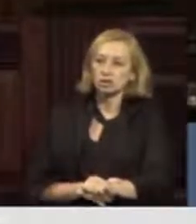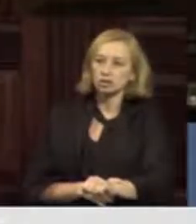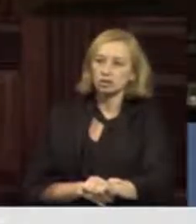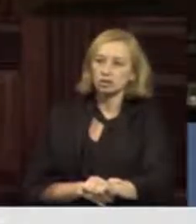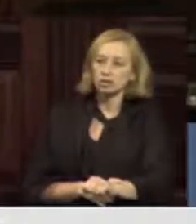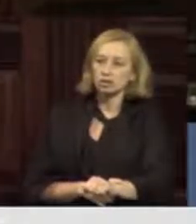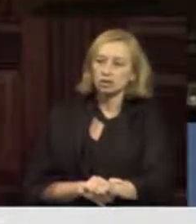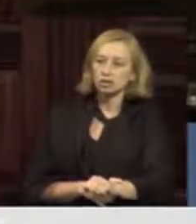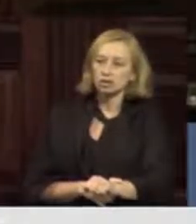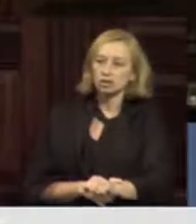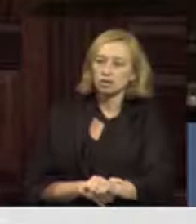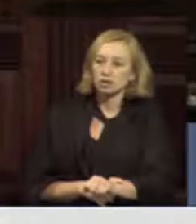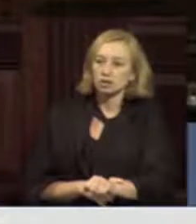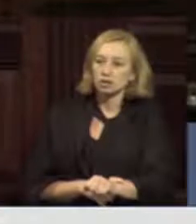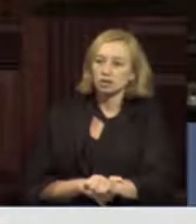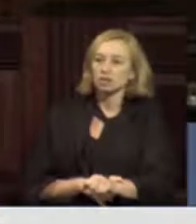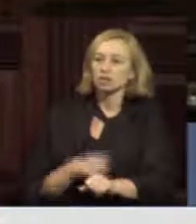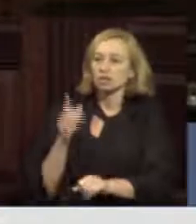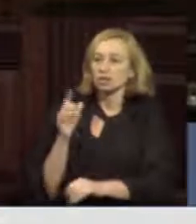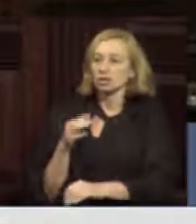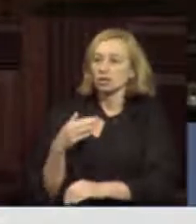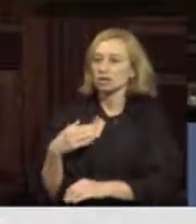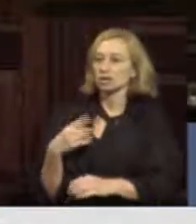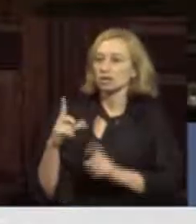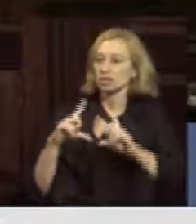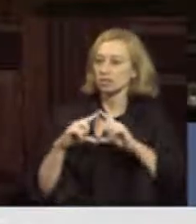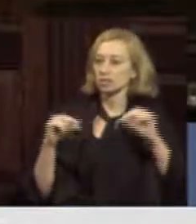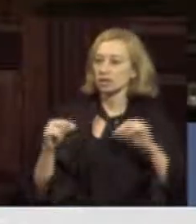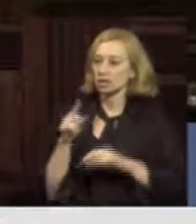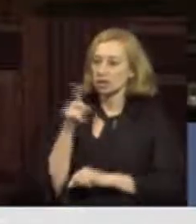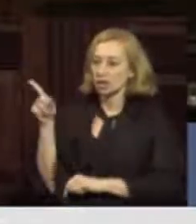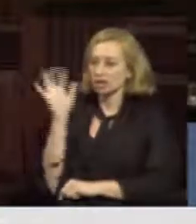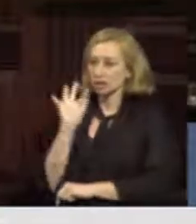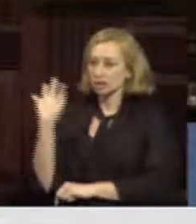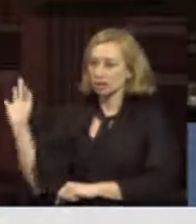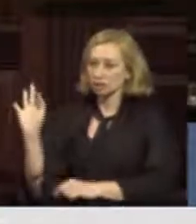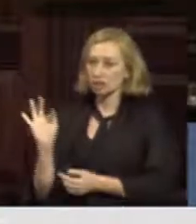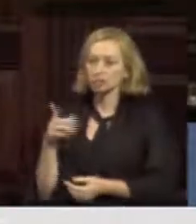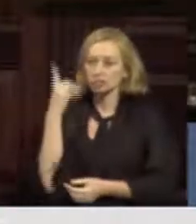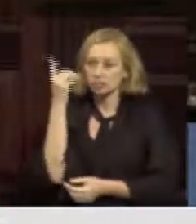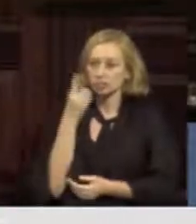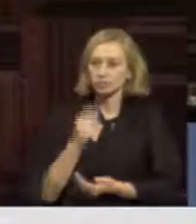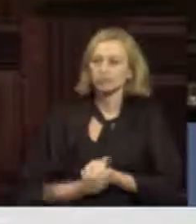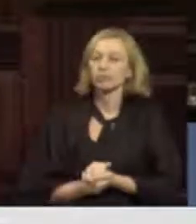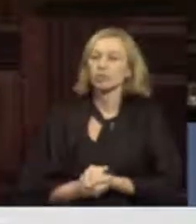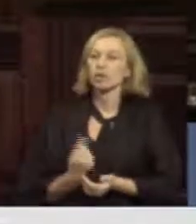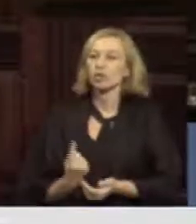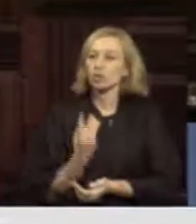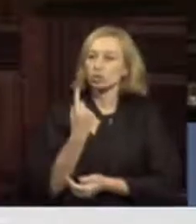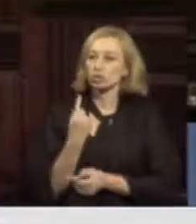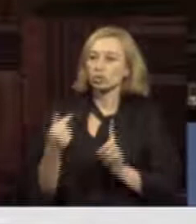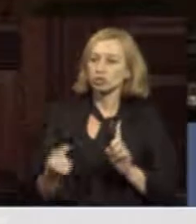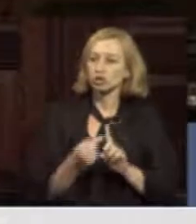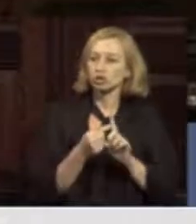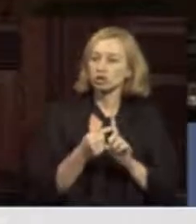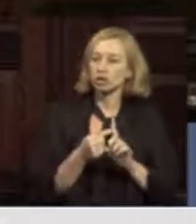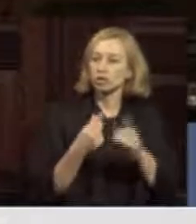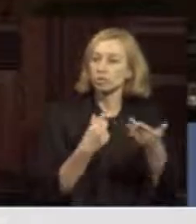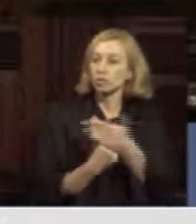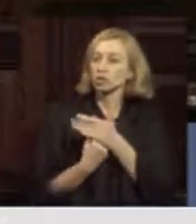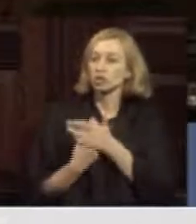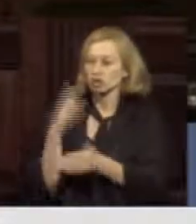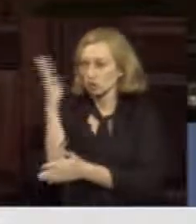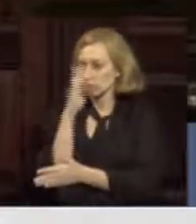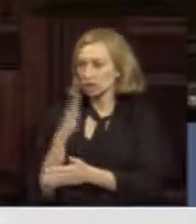deputado federal em Brasília e a frente parlamentar se casam num único objetivo: a defesa do Brasil,